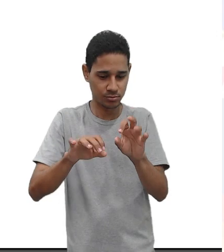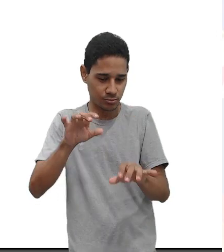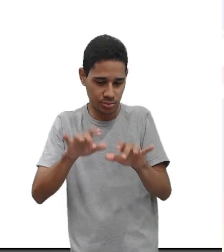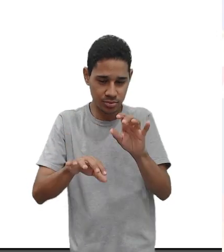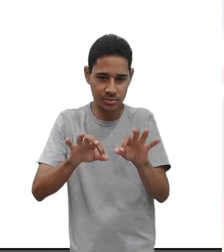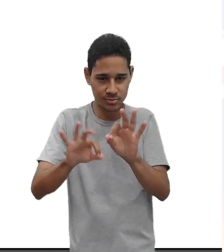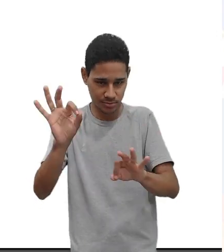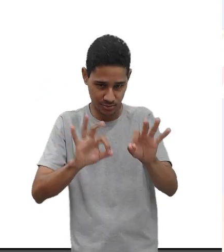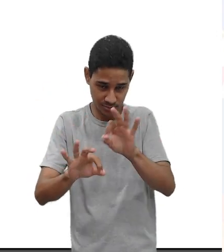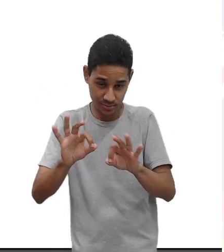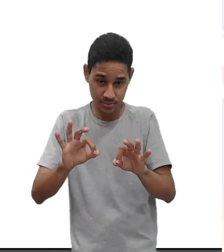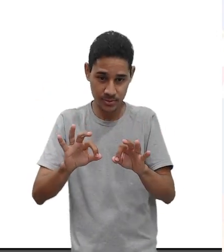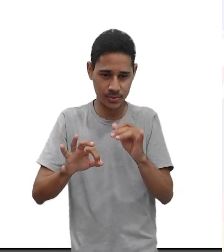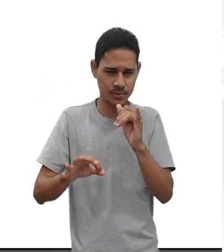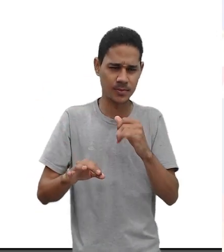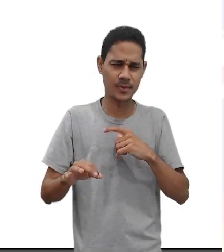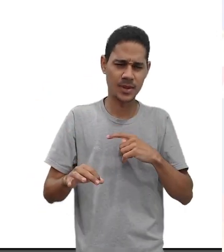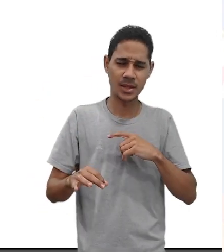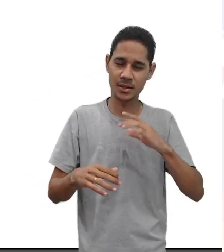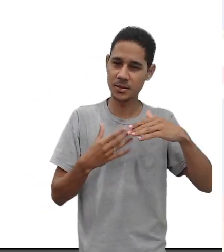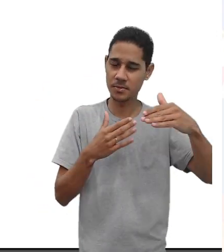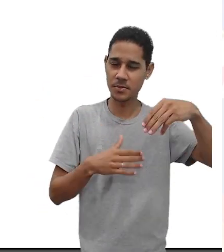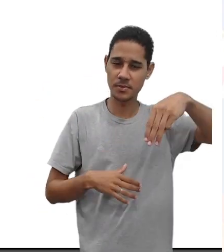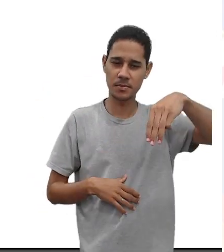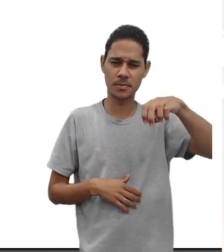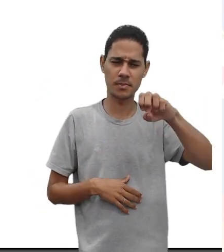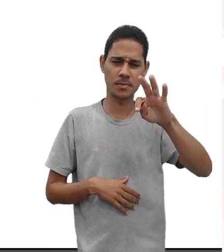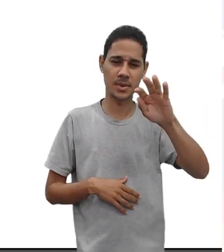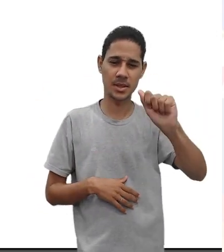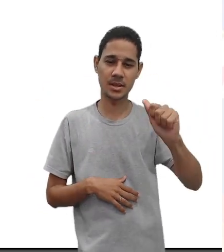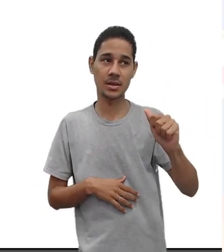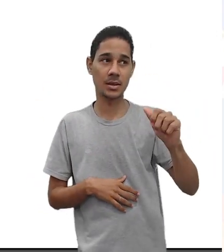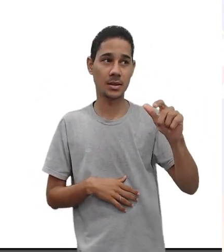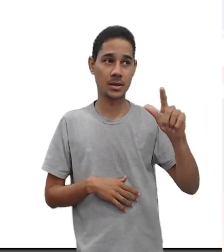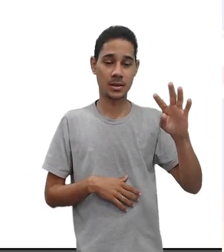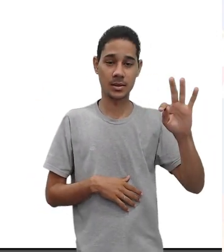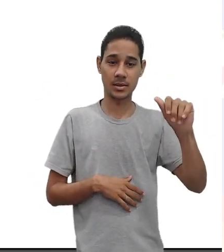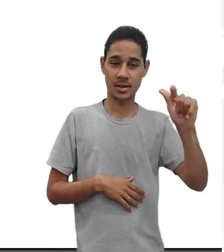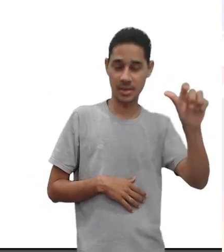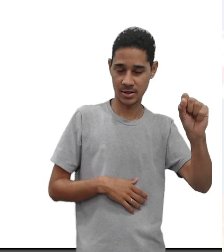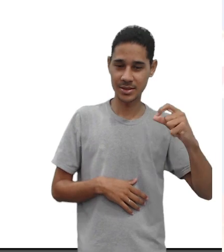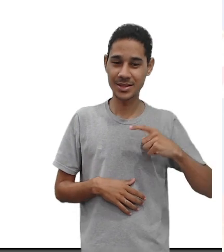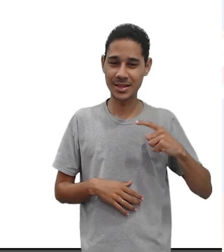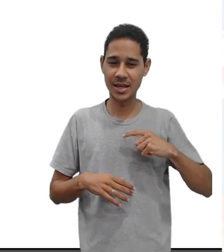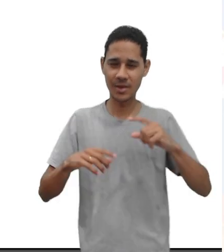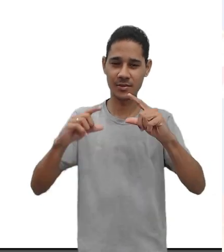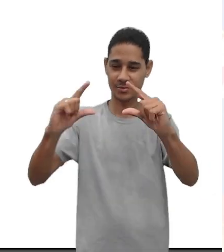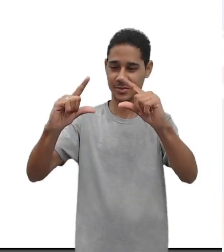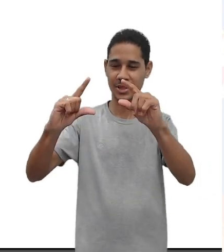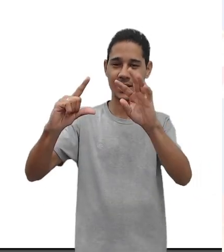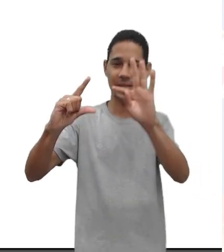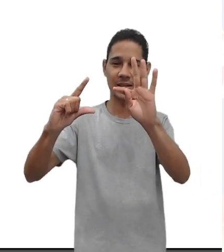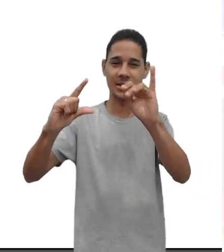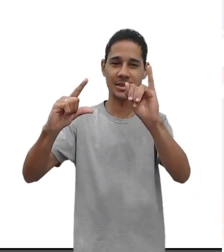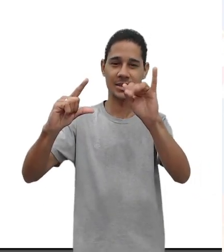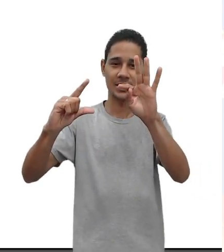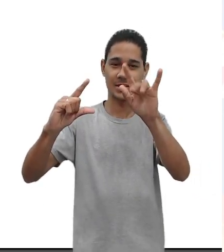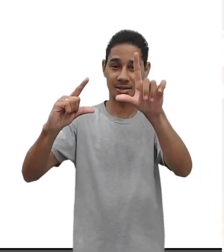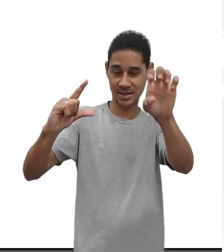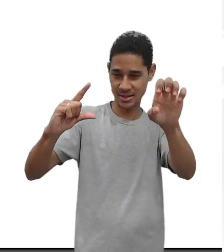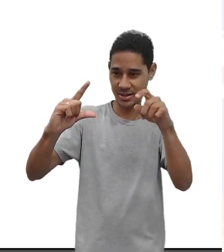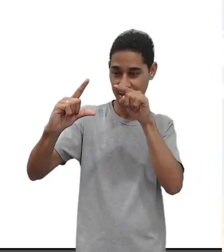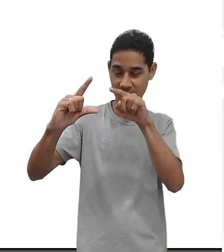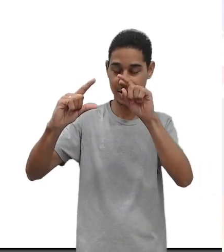tem aí meta tags, que a gente vai ver um pouco melhor, e tem o title. O title aí, que é o título, é aquela informação que